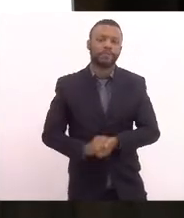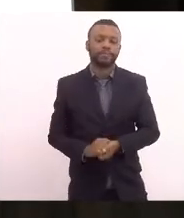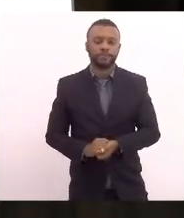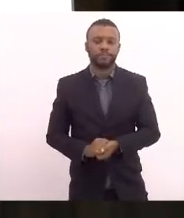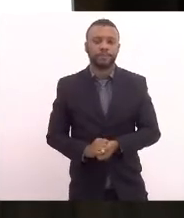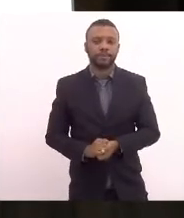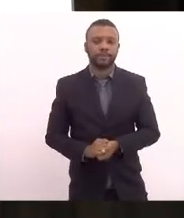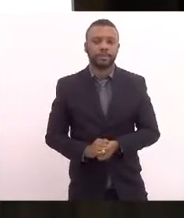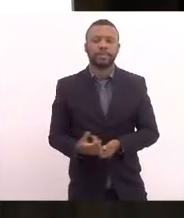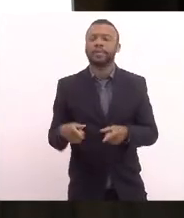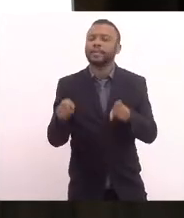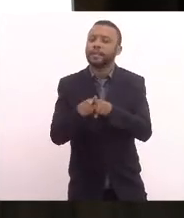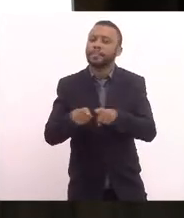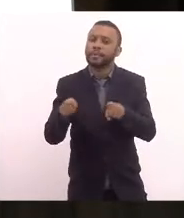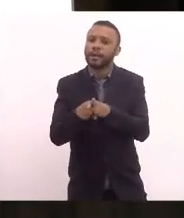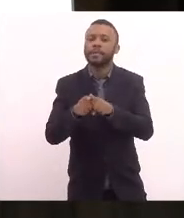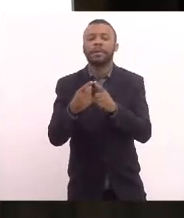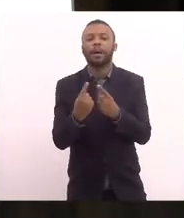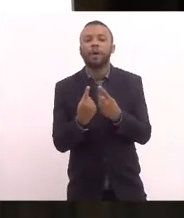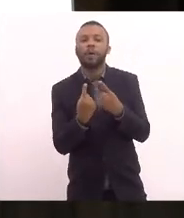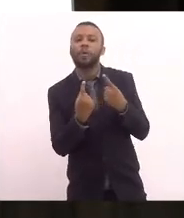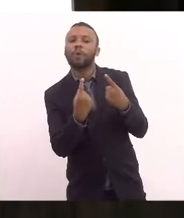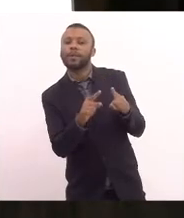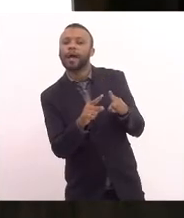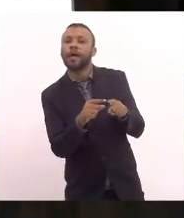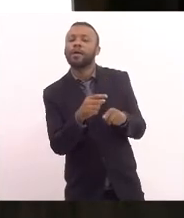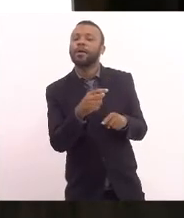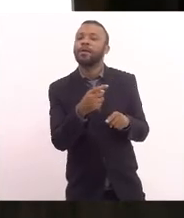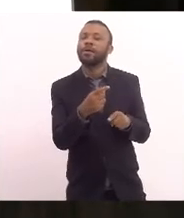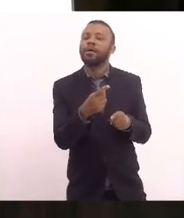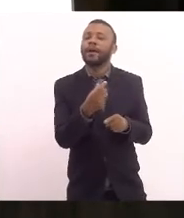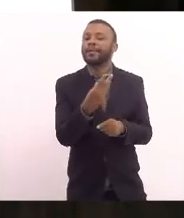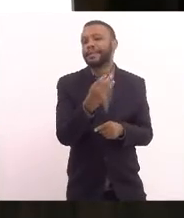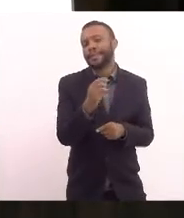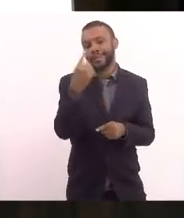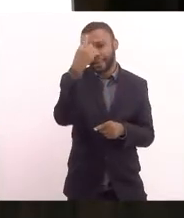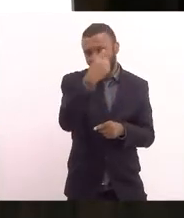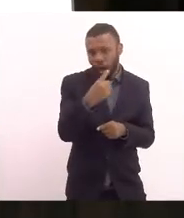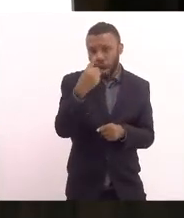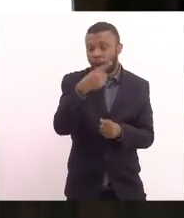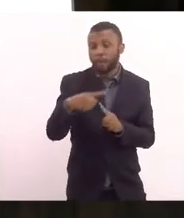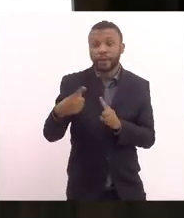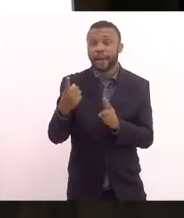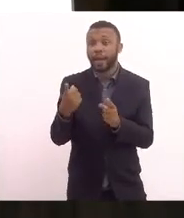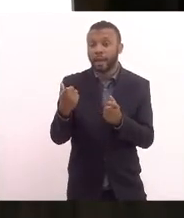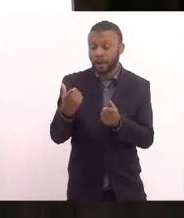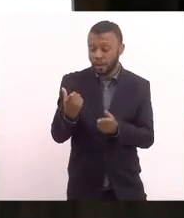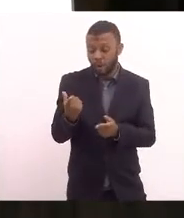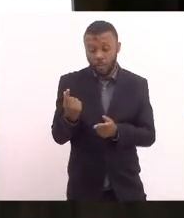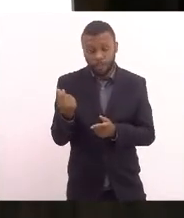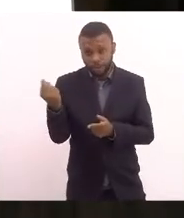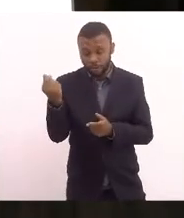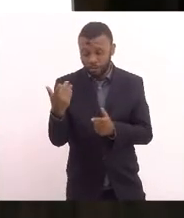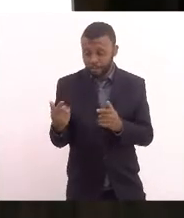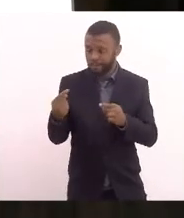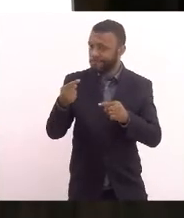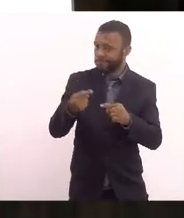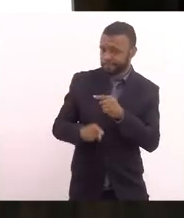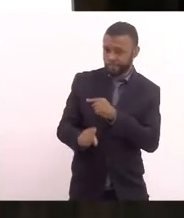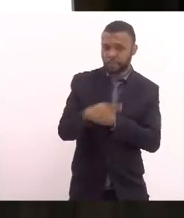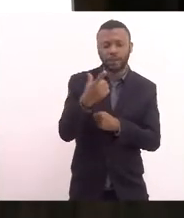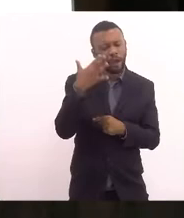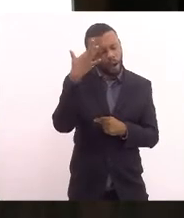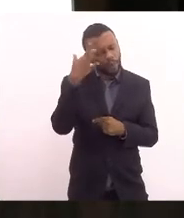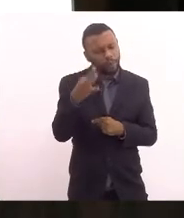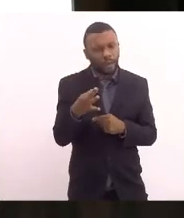muitas das vezes, também está contrário a essas 30 horas, porque não tem o valor, né? E a gente entende